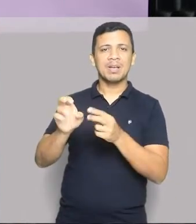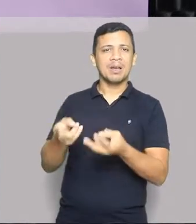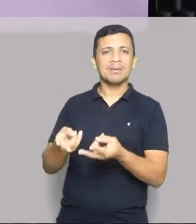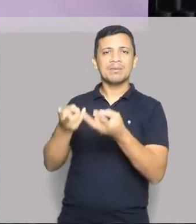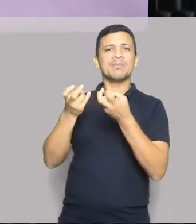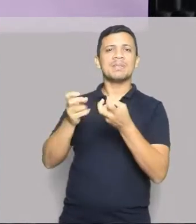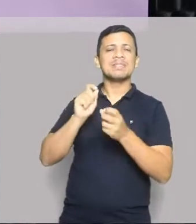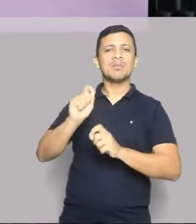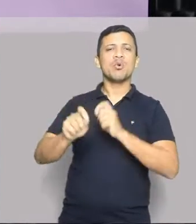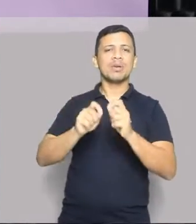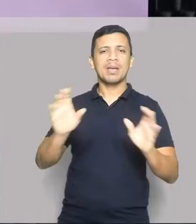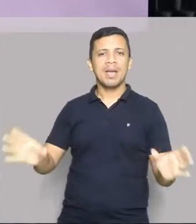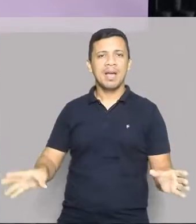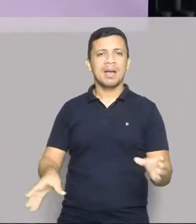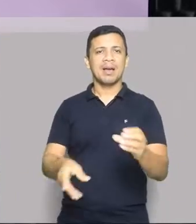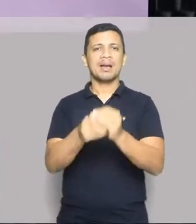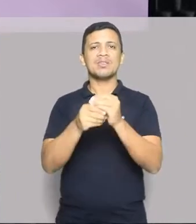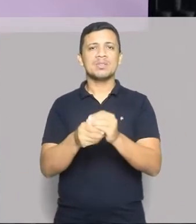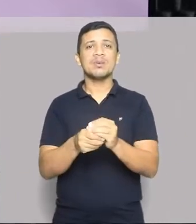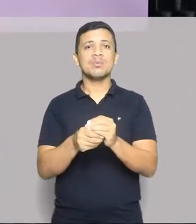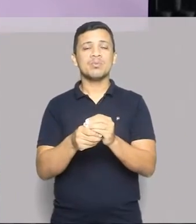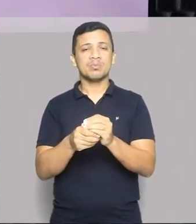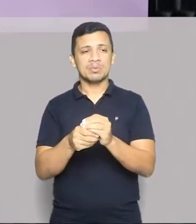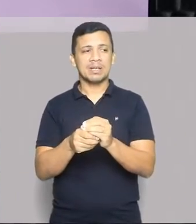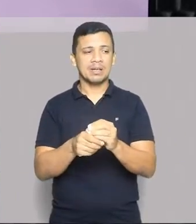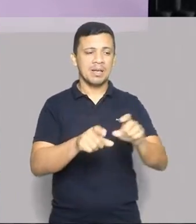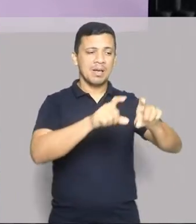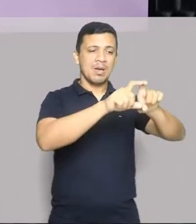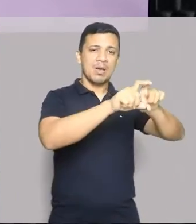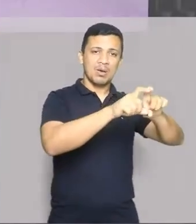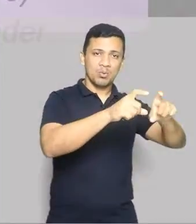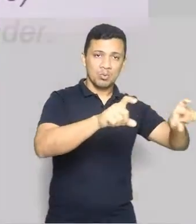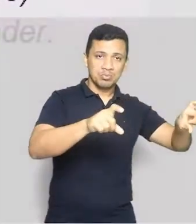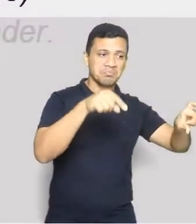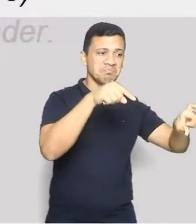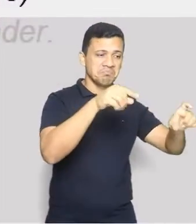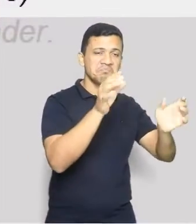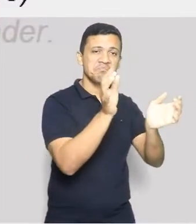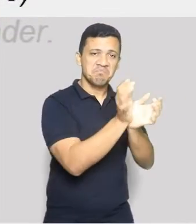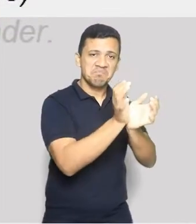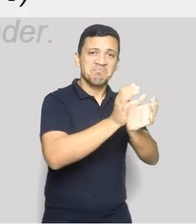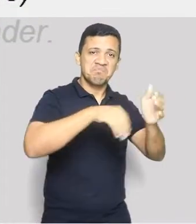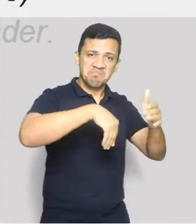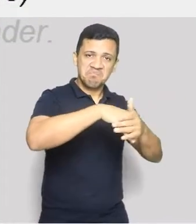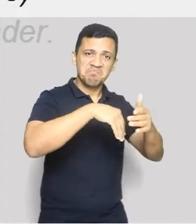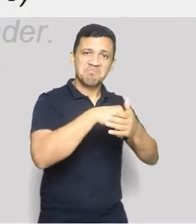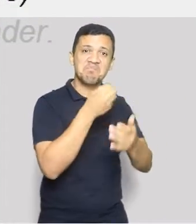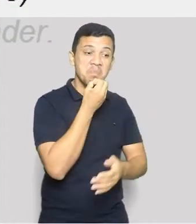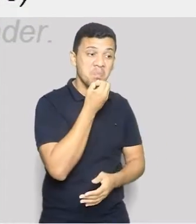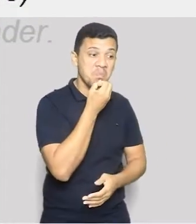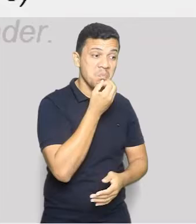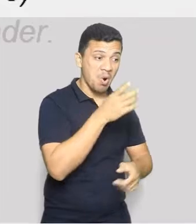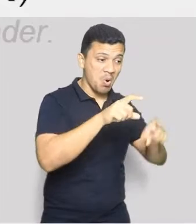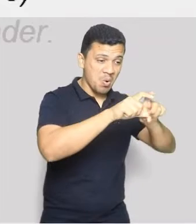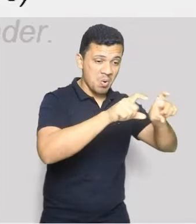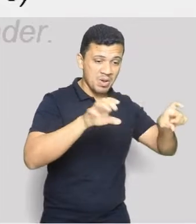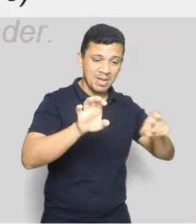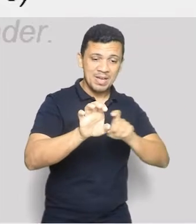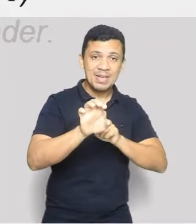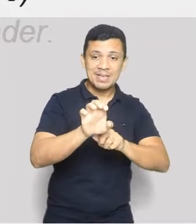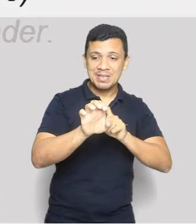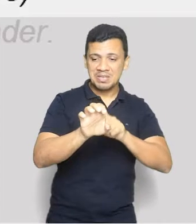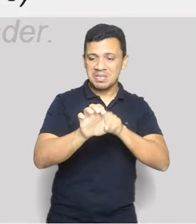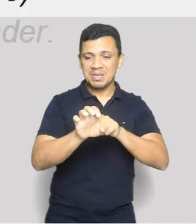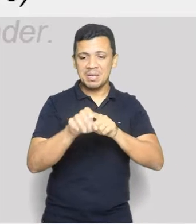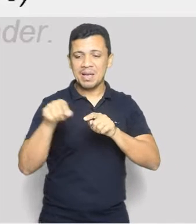ideia de adição, né? A soma de duas ações, certo? O time jogou bem e recebeu elogios.